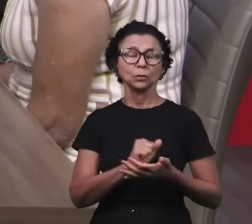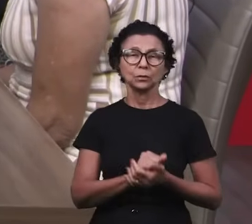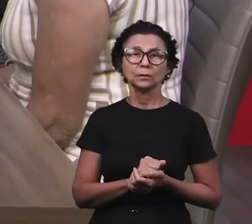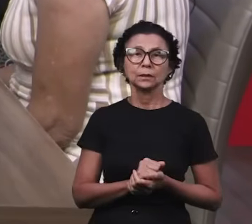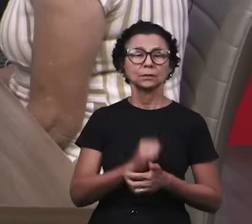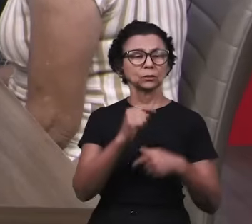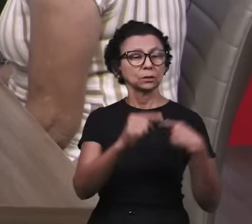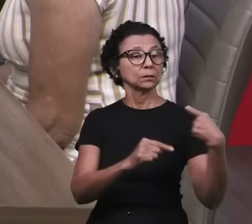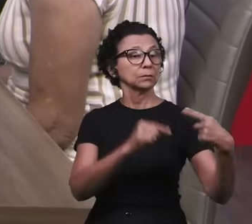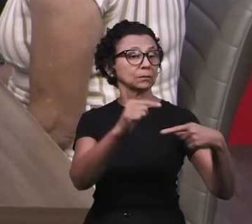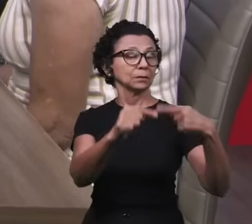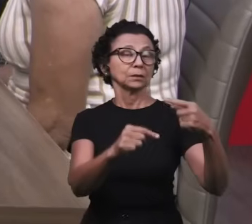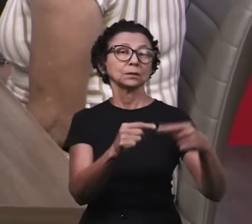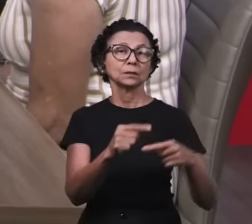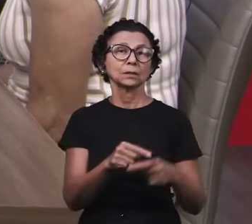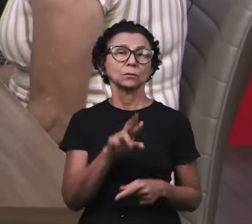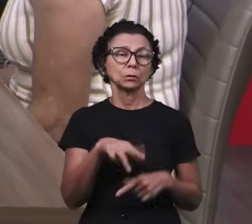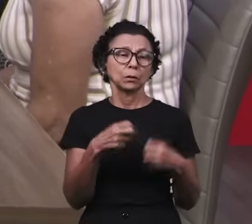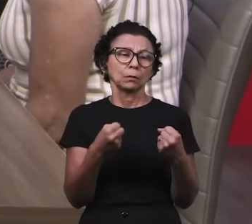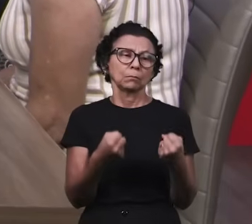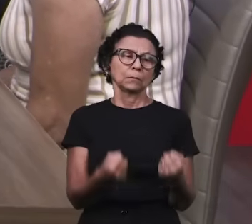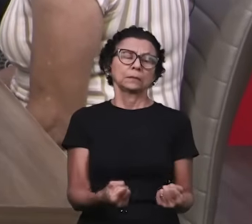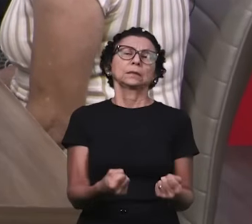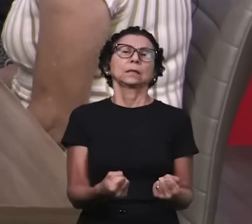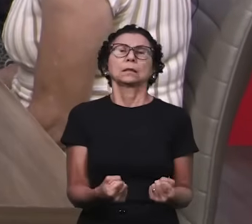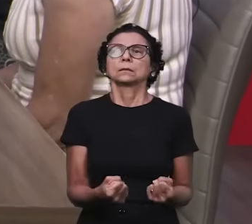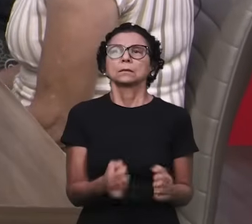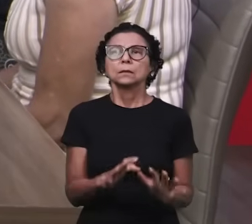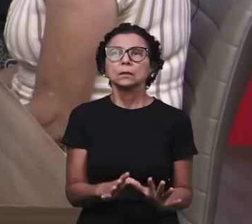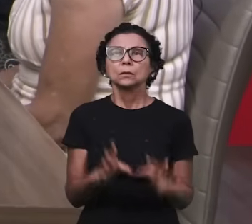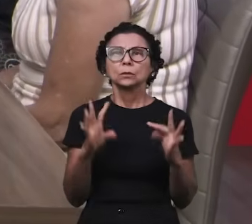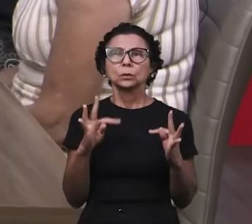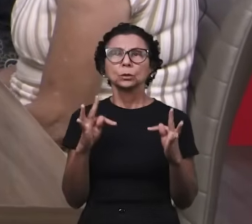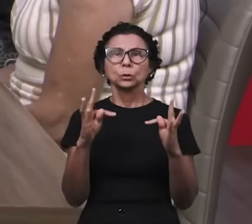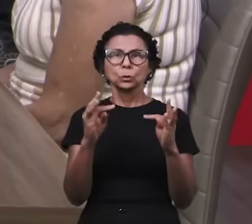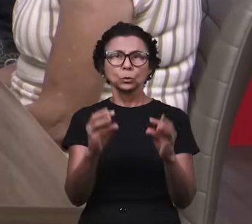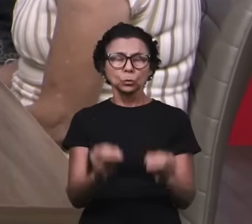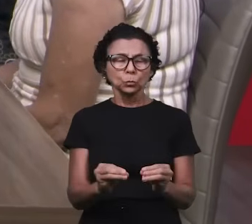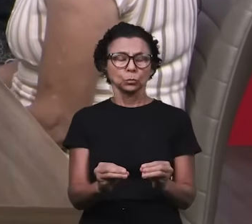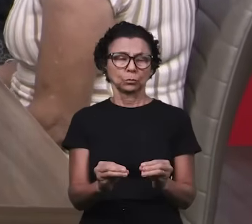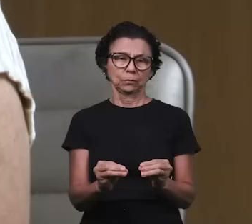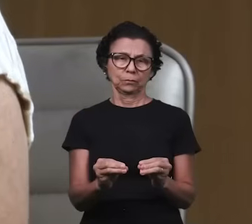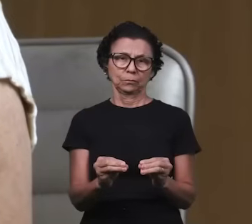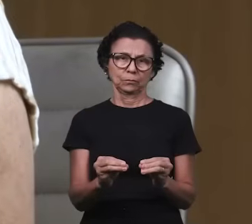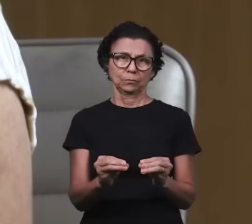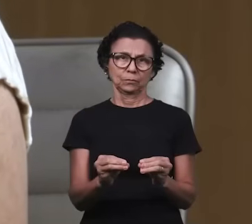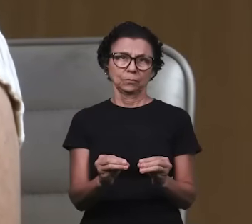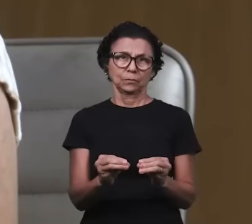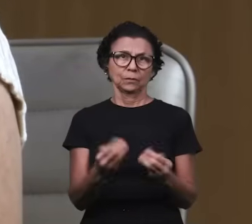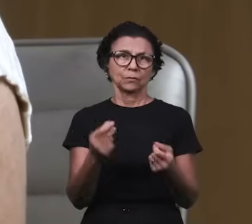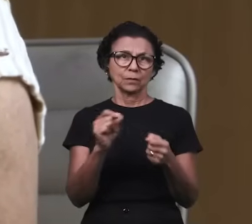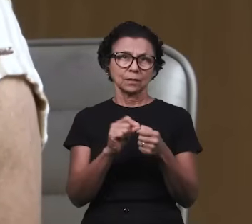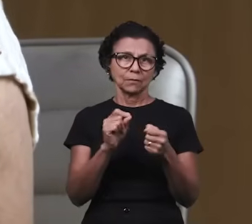E nunca vai ser pesado, porque tudo feito com amor, o Senhor opera na